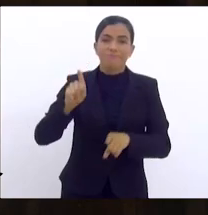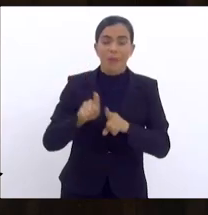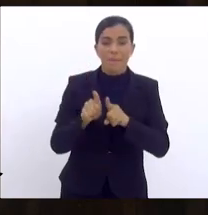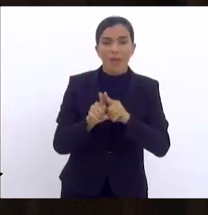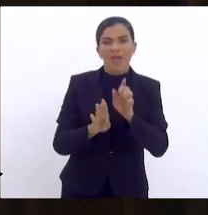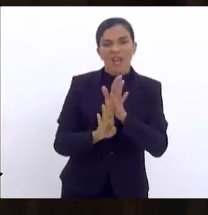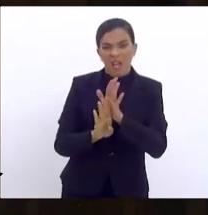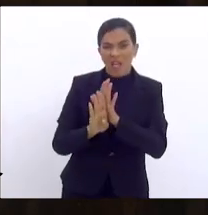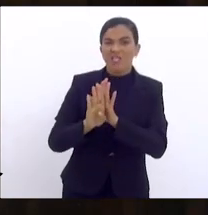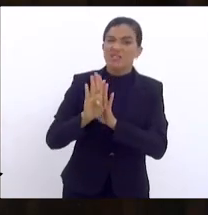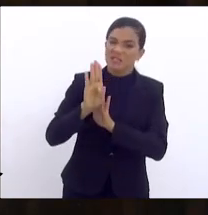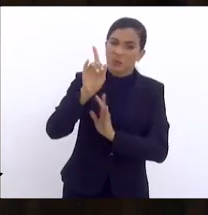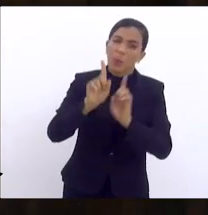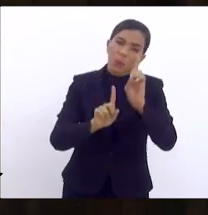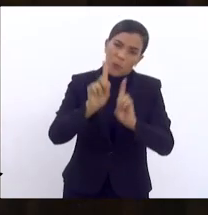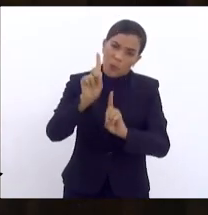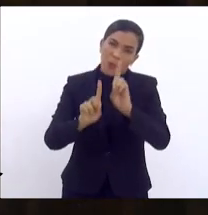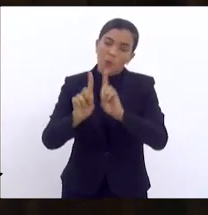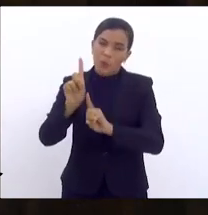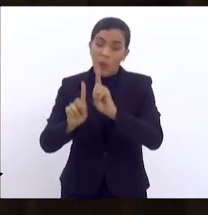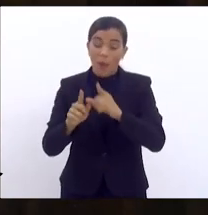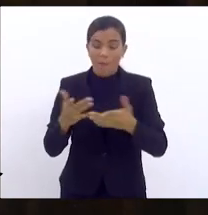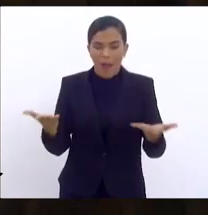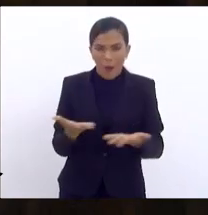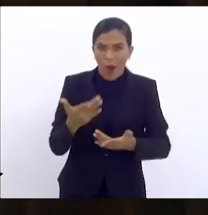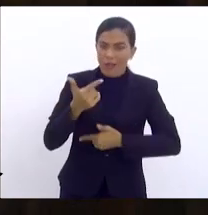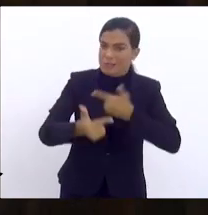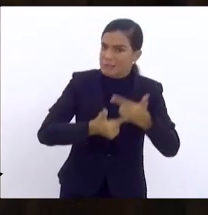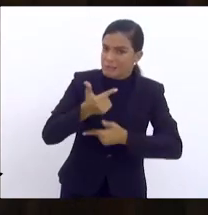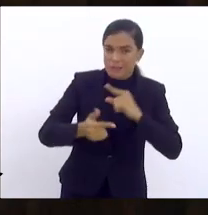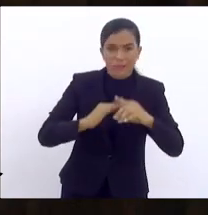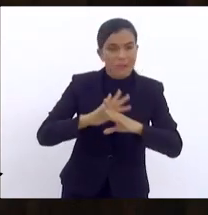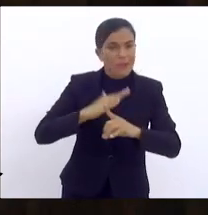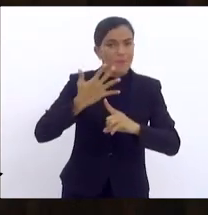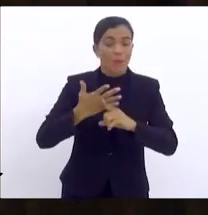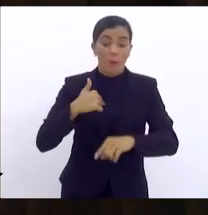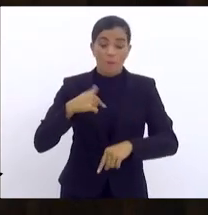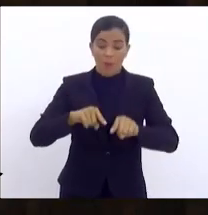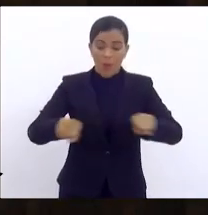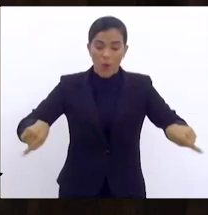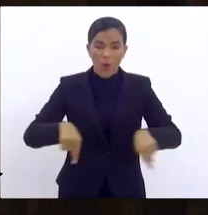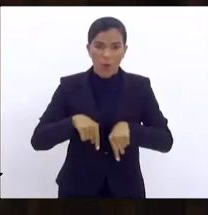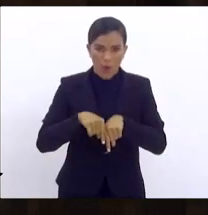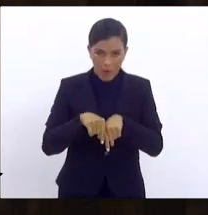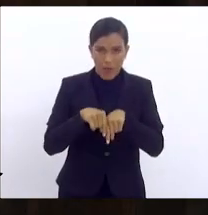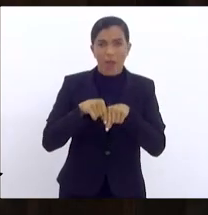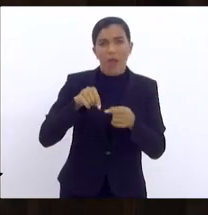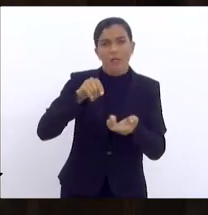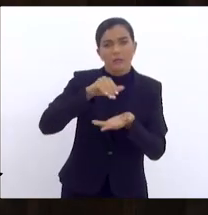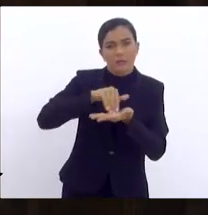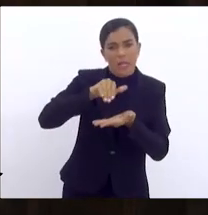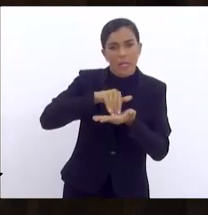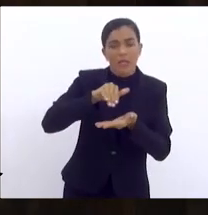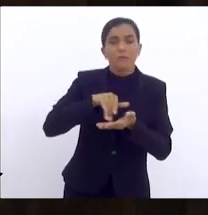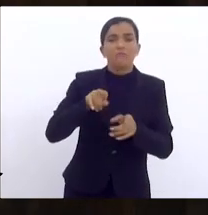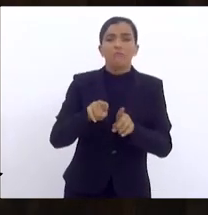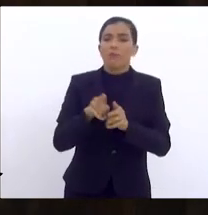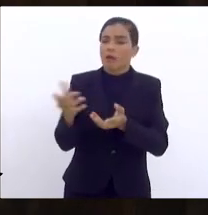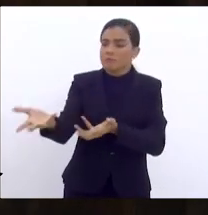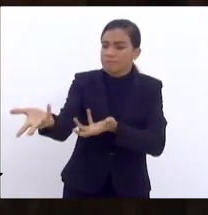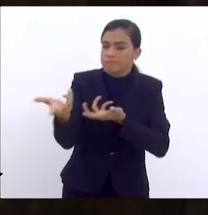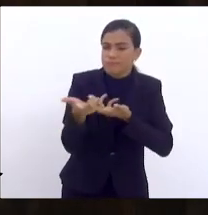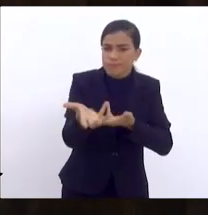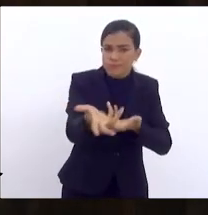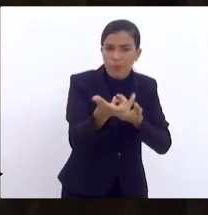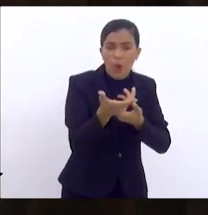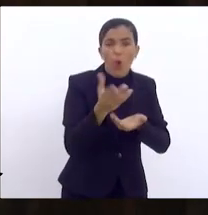acréscimo e alguns indicadores mas nós estamos trabalhando muito o meu gabinete é aberto a população eu recebo a todos recebo os